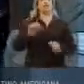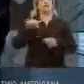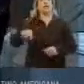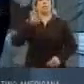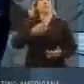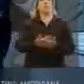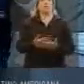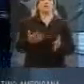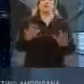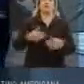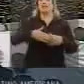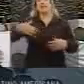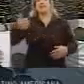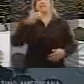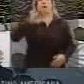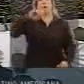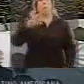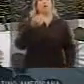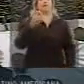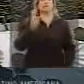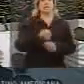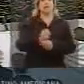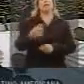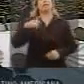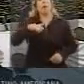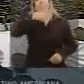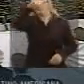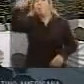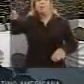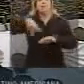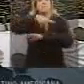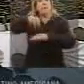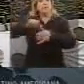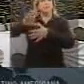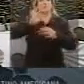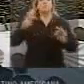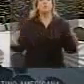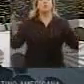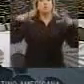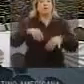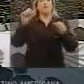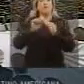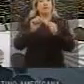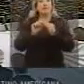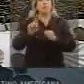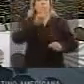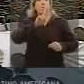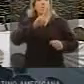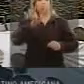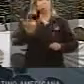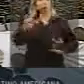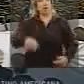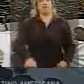Possivelmente daqui a 10 ou 15 anos, a gente tenha outros países da América Latina criando universidades similares a